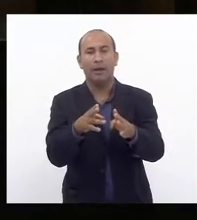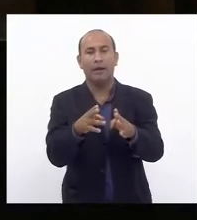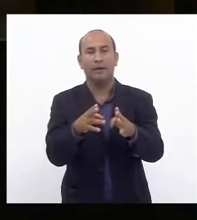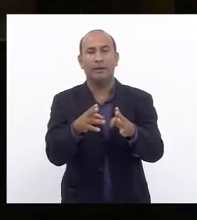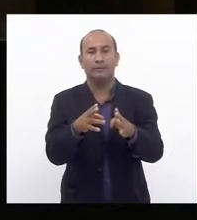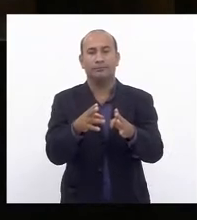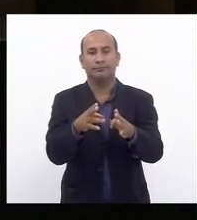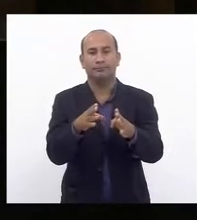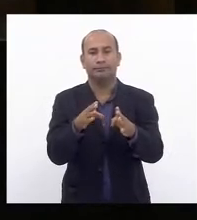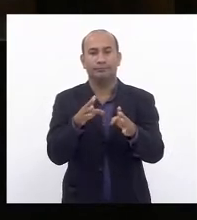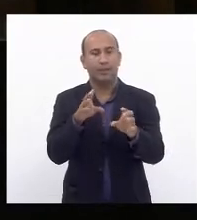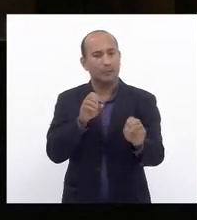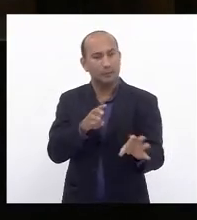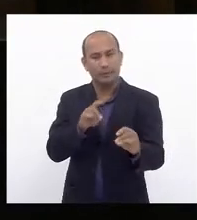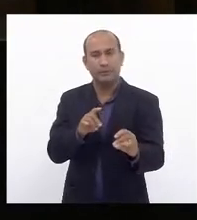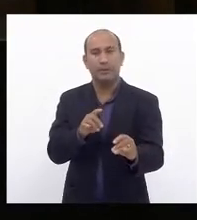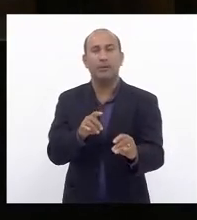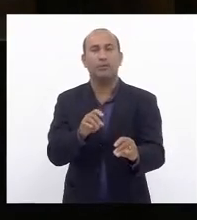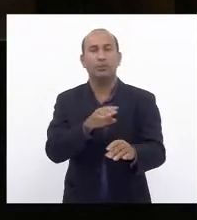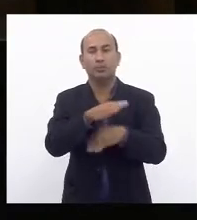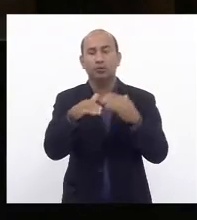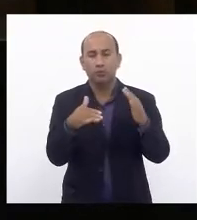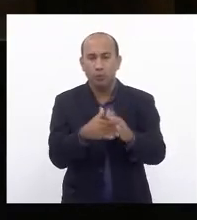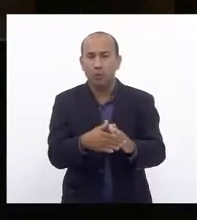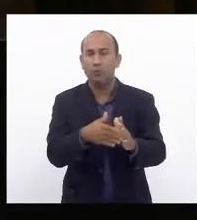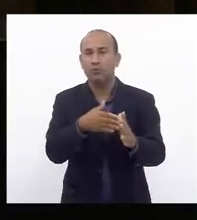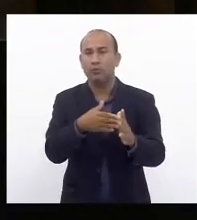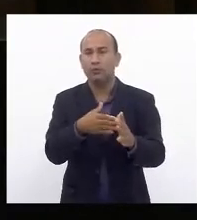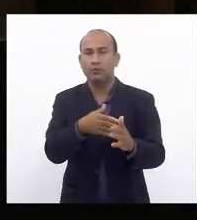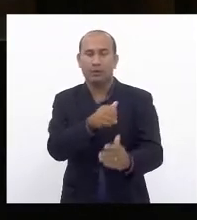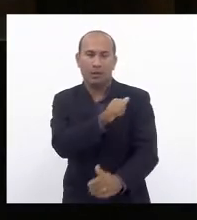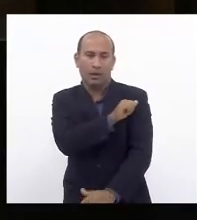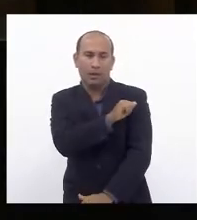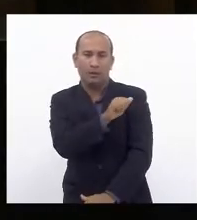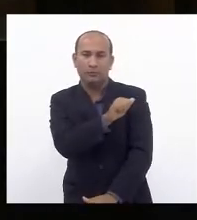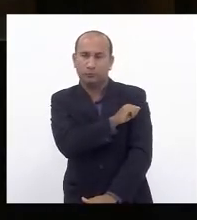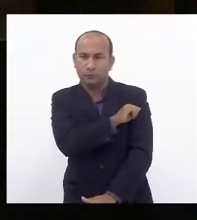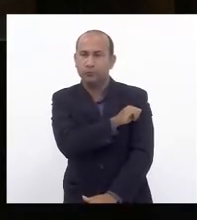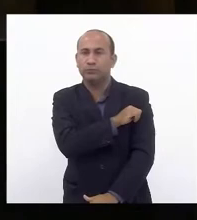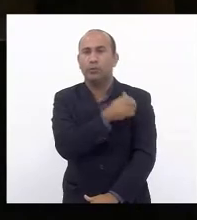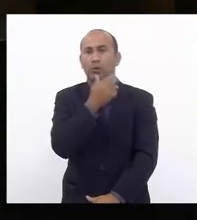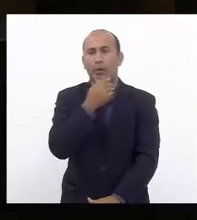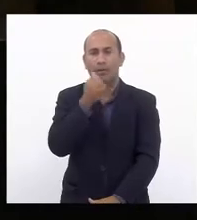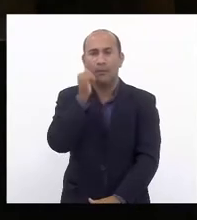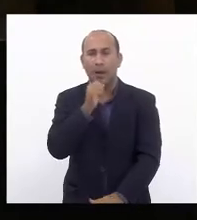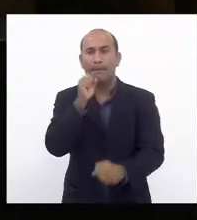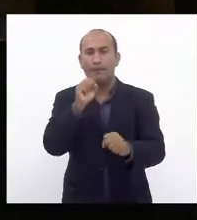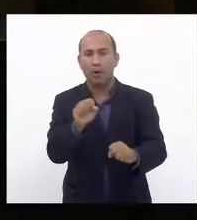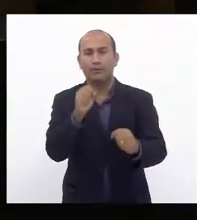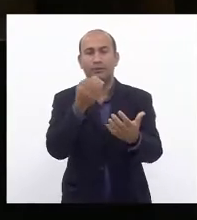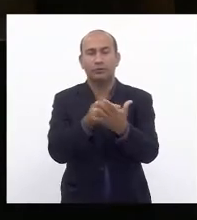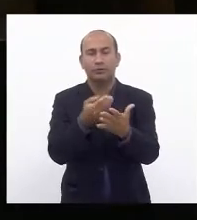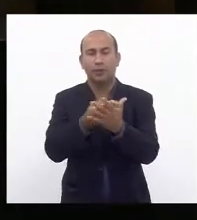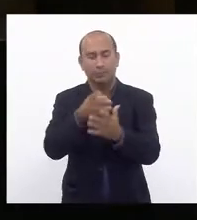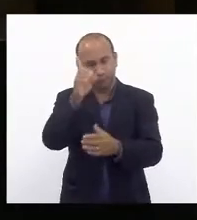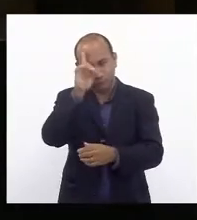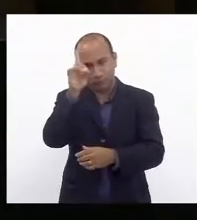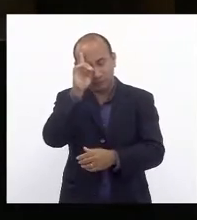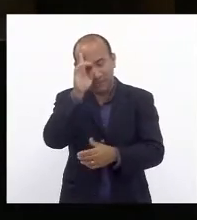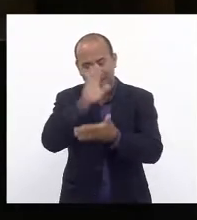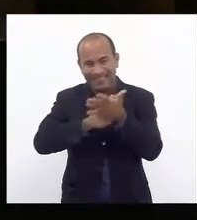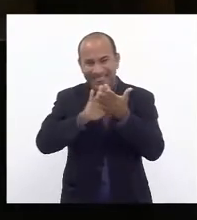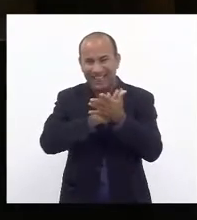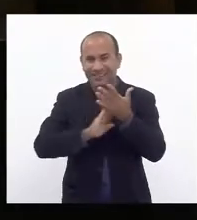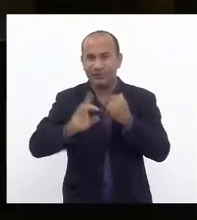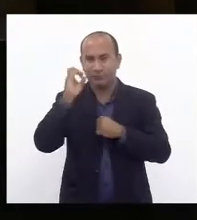de qualidade que permita que todos os nossos estudantes, que todos os nossos alunos e todas as nossas alunas possam estar estudando todos os dias sem nenhuma